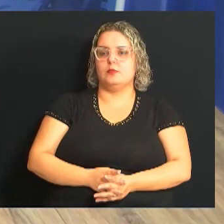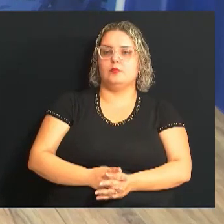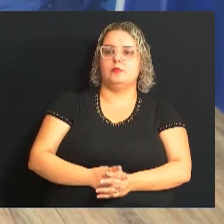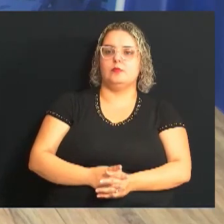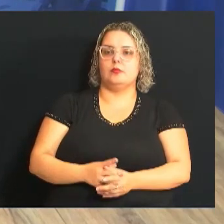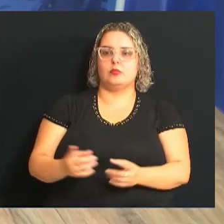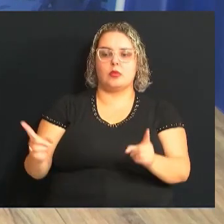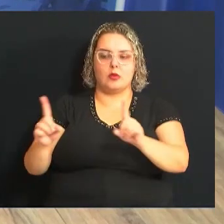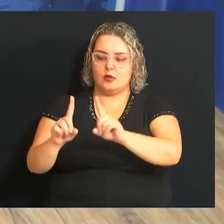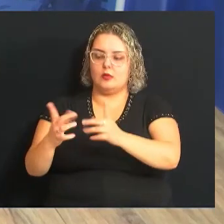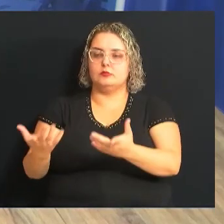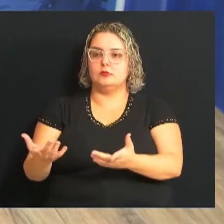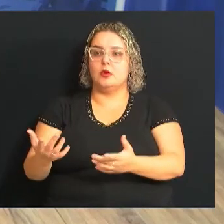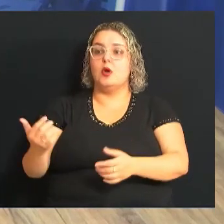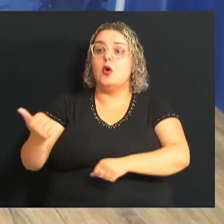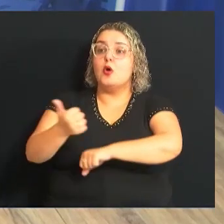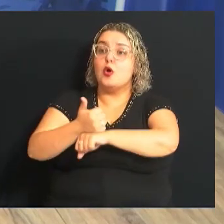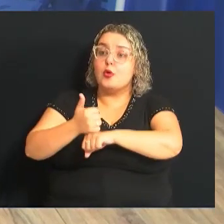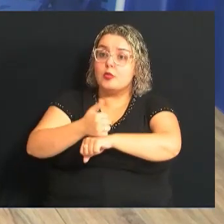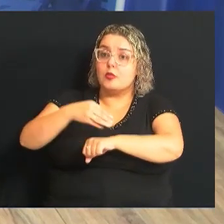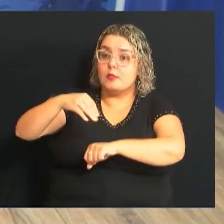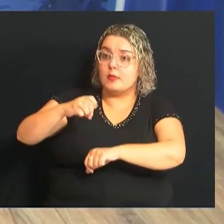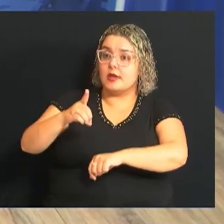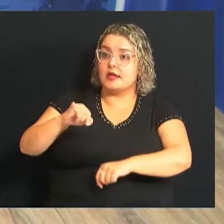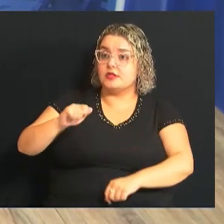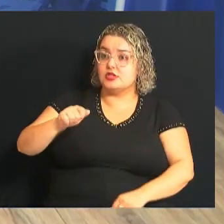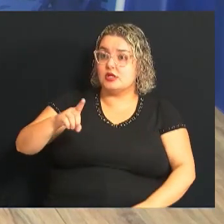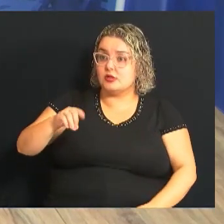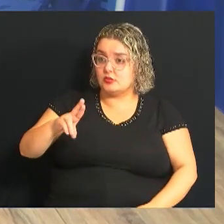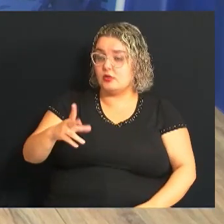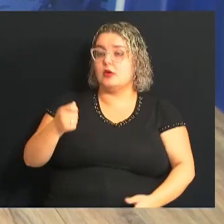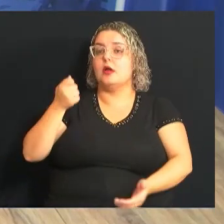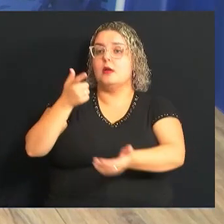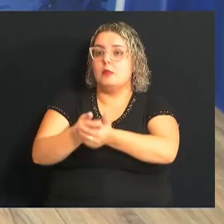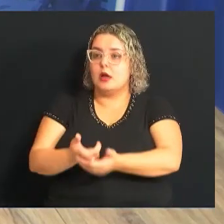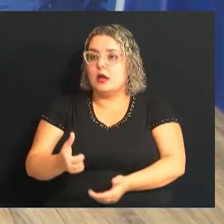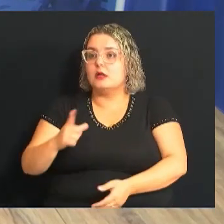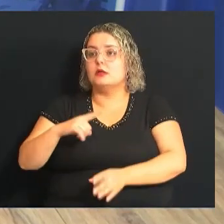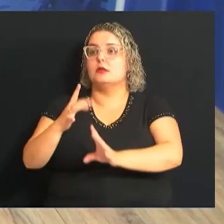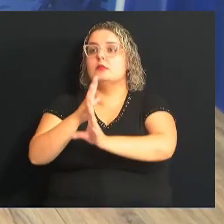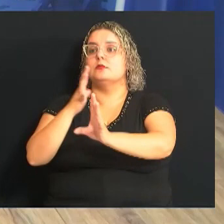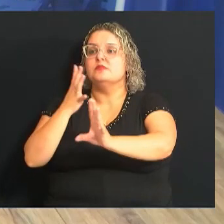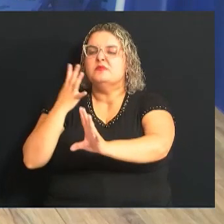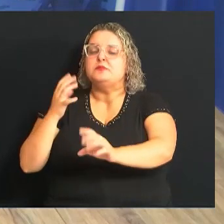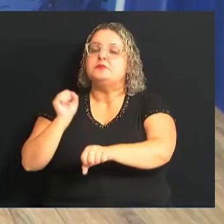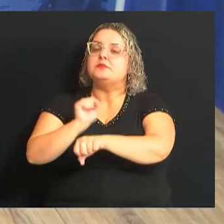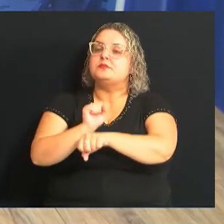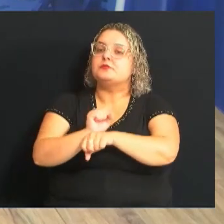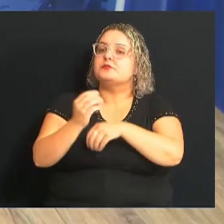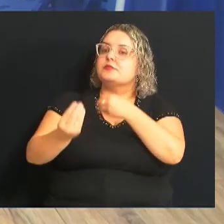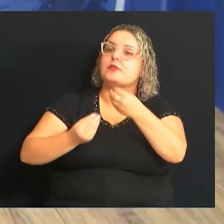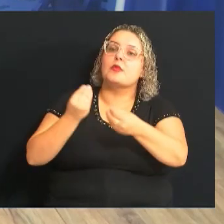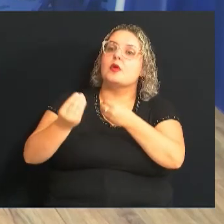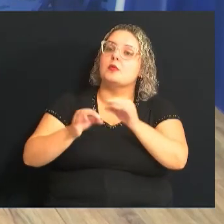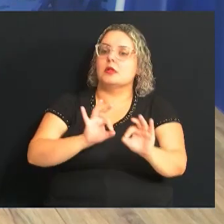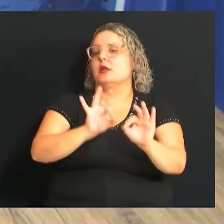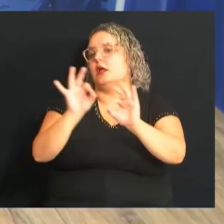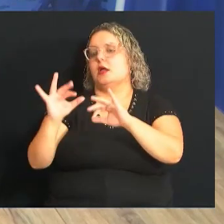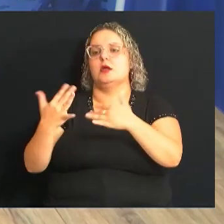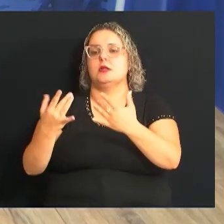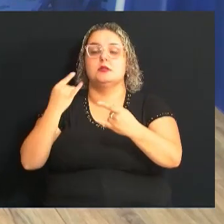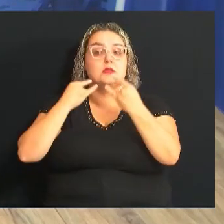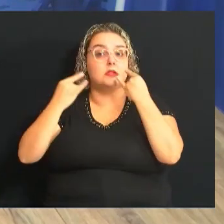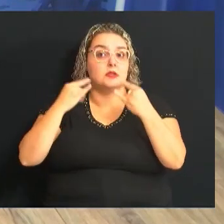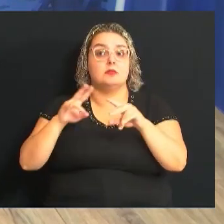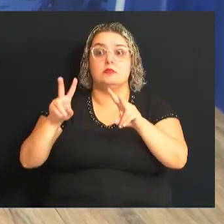o mediador, é pago esse serviço? Existe uma fila de espera? Como que, para quem está nos acompanhando, se interessou sobre